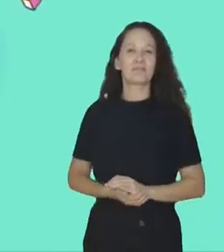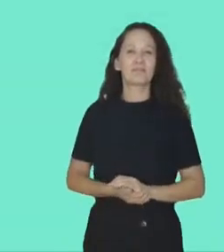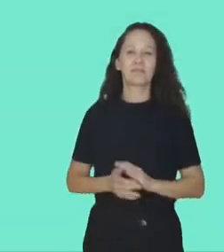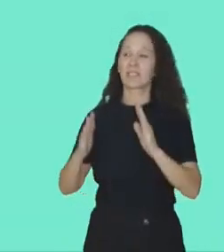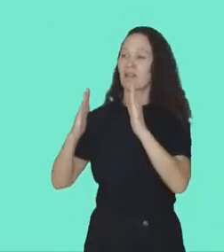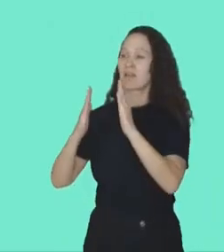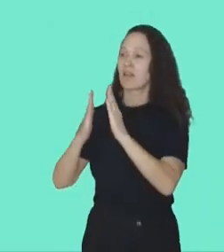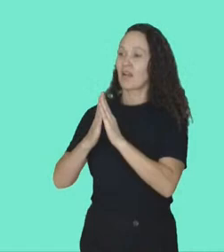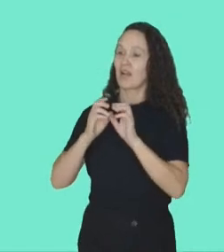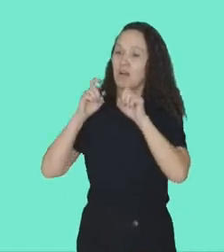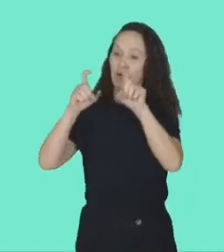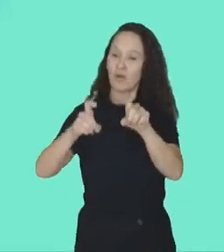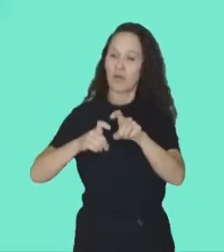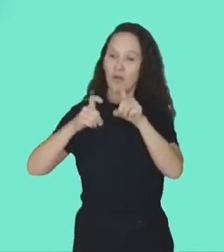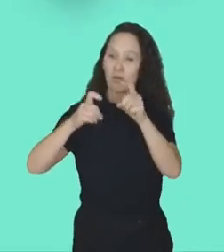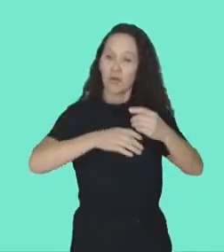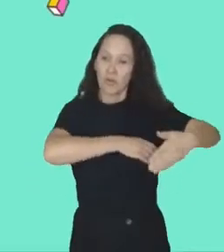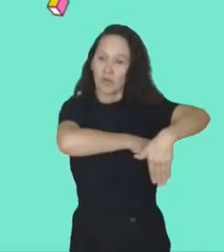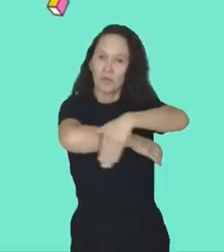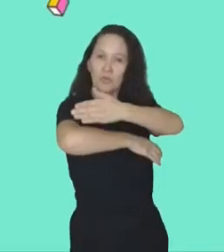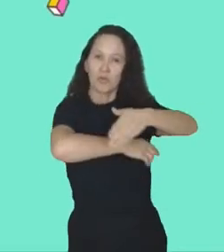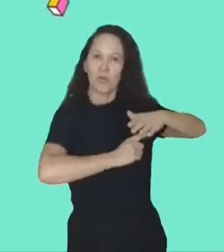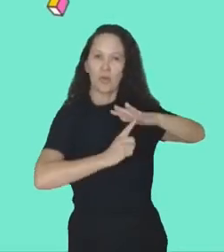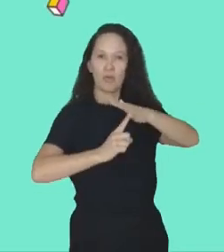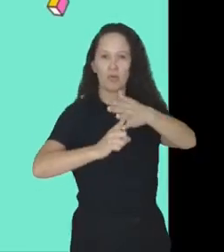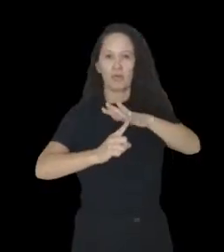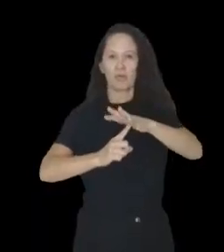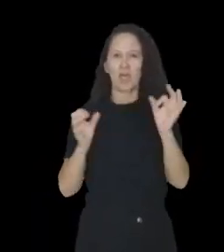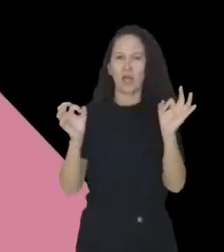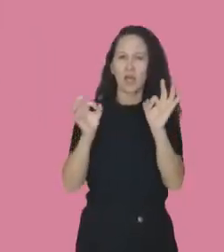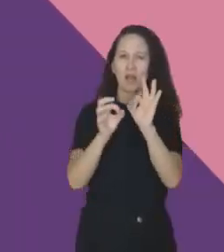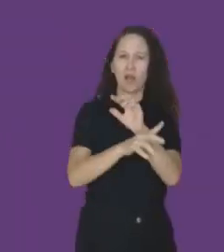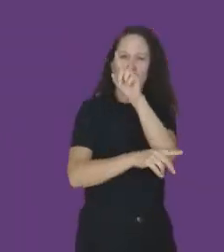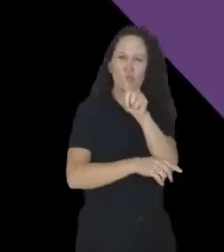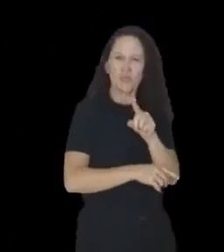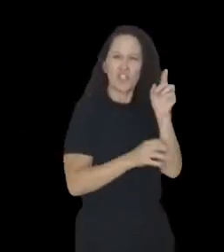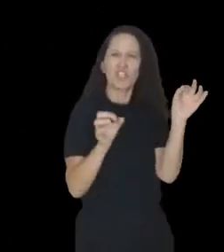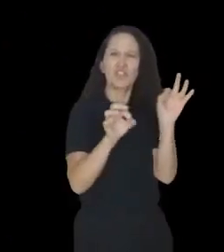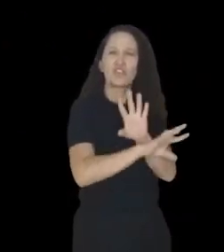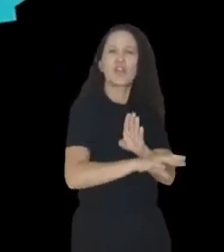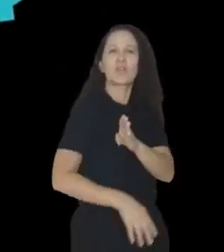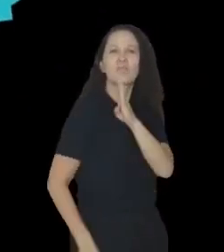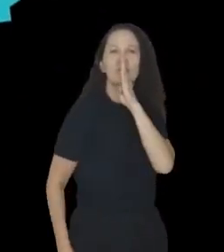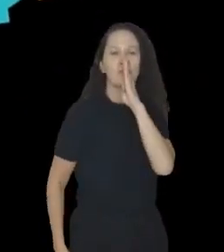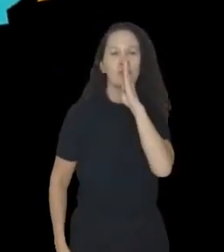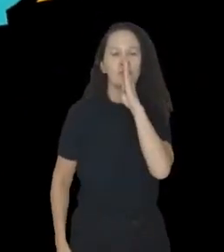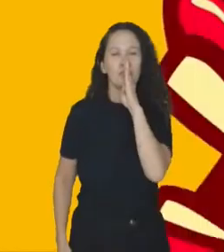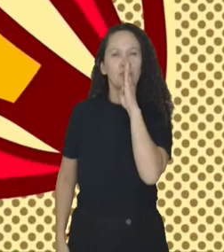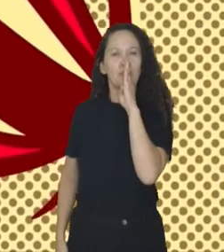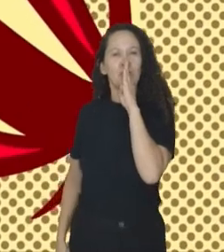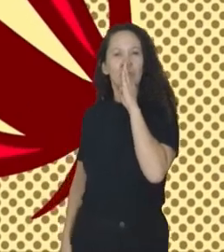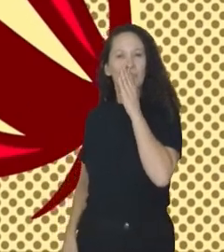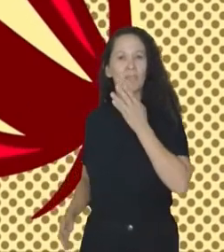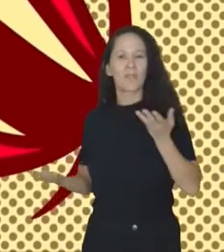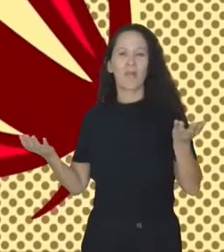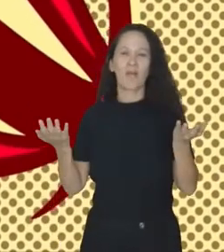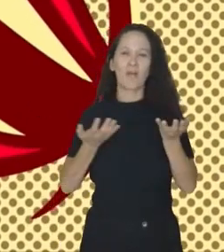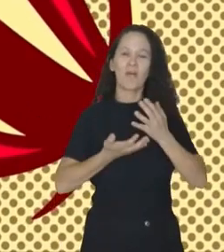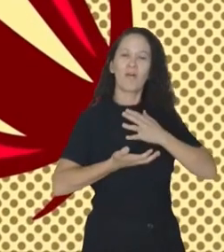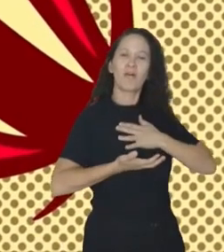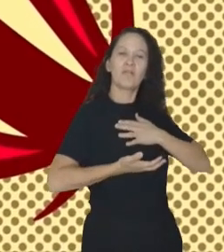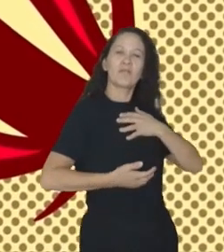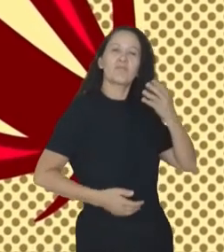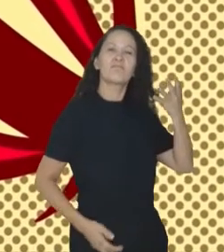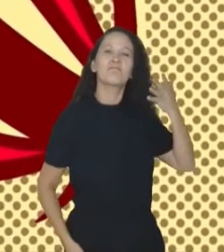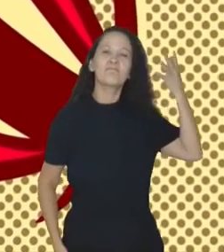Seja em casa, no campo, na rua ou na praça. Chega de mordaça,